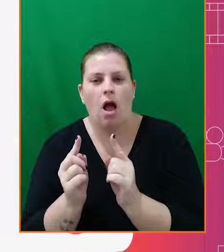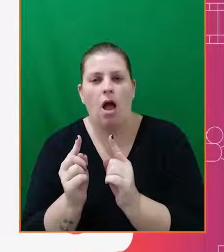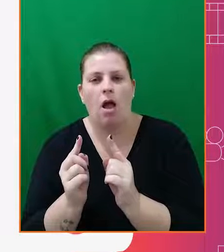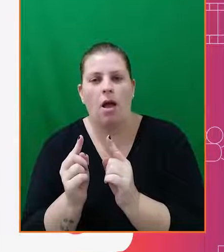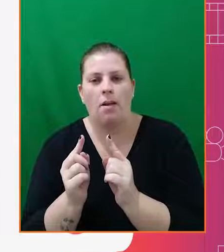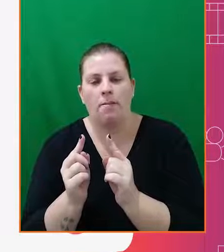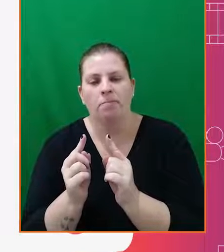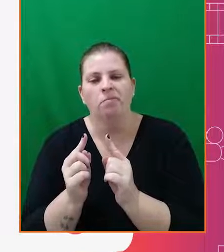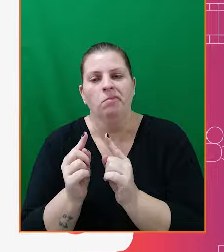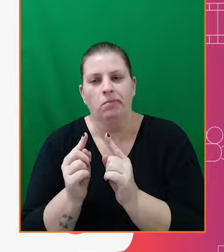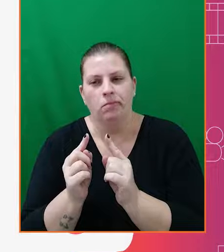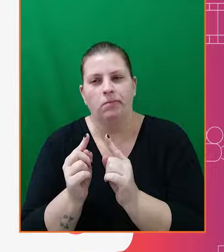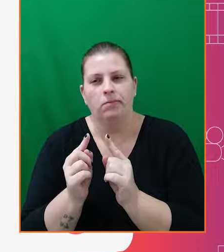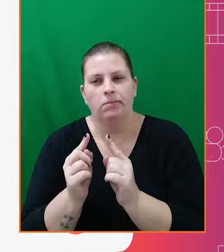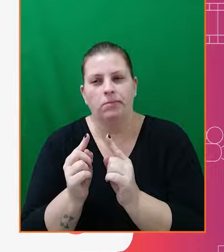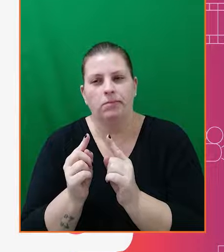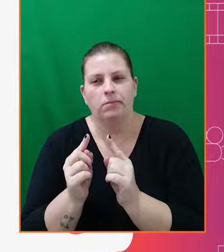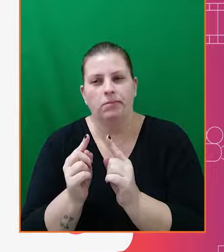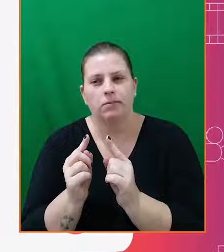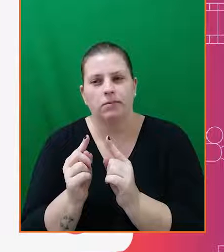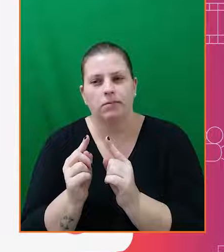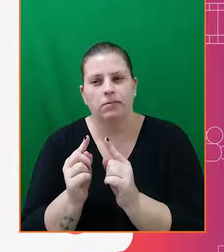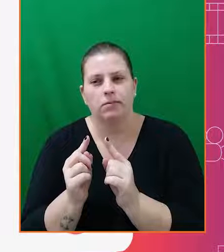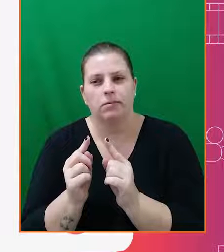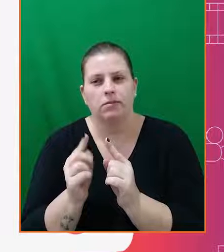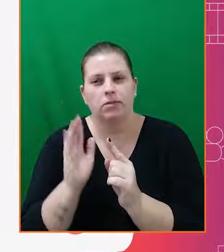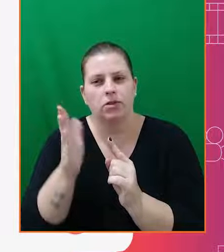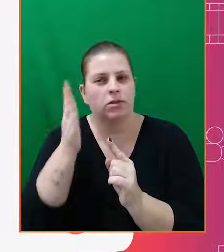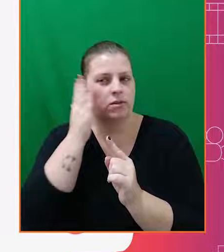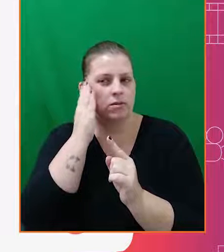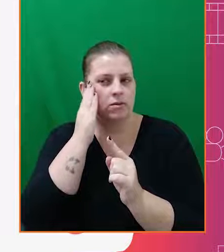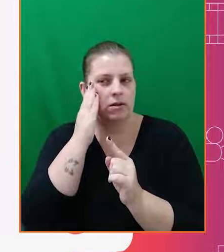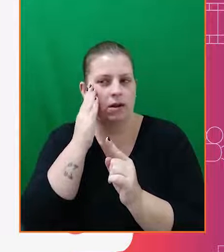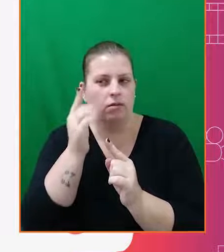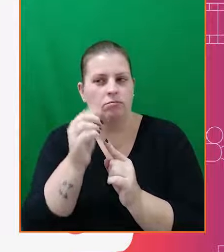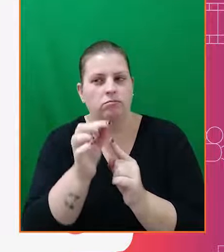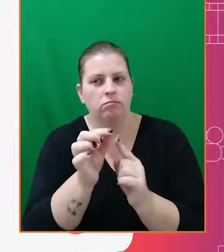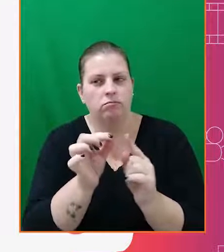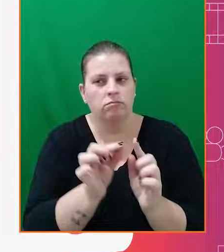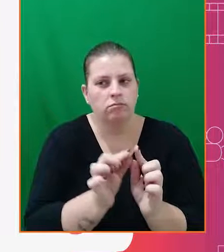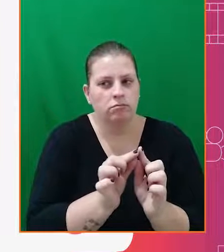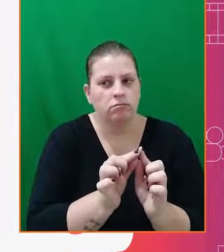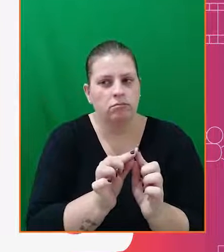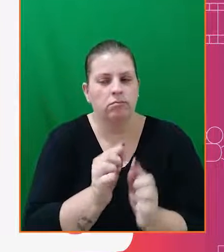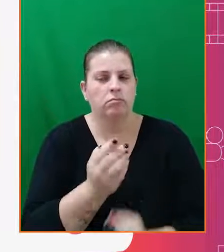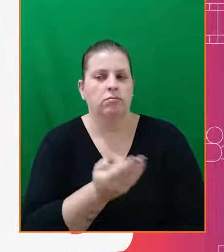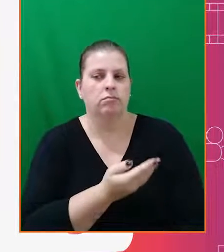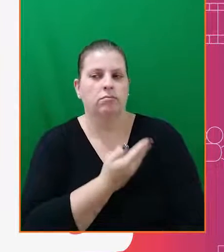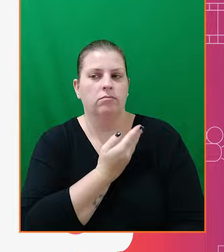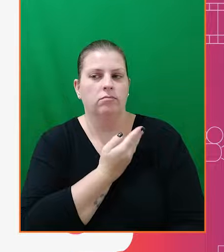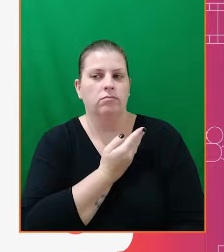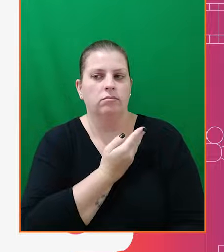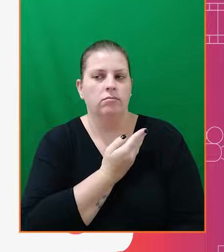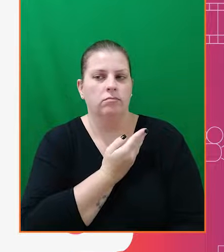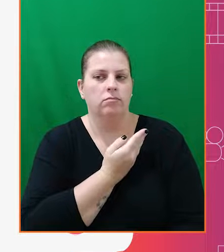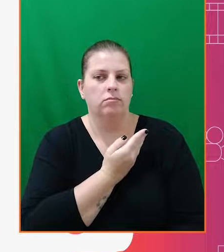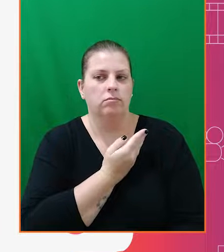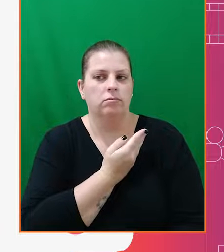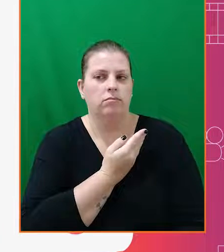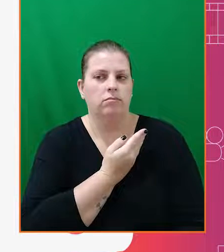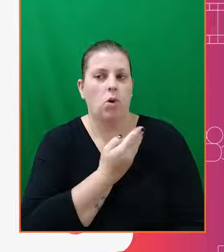aqui. Pronto, eu já sei que do rabo até aqui é o finalzinho da minha forma. Eu posso levar o meu